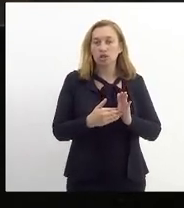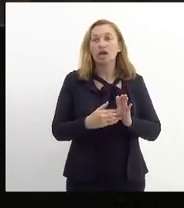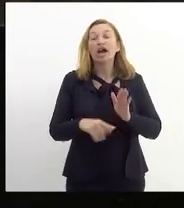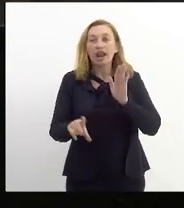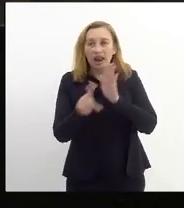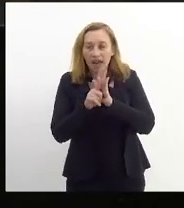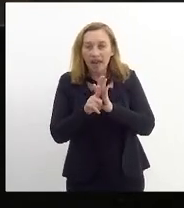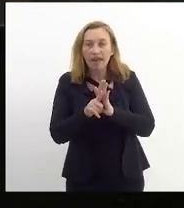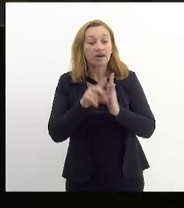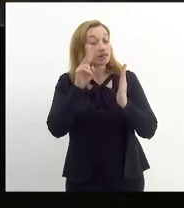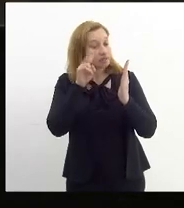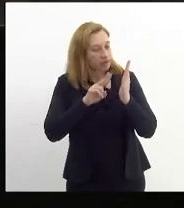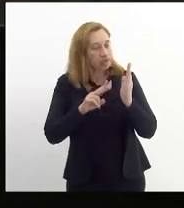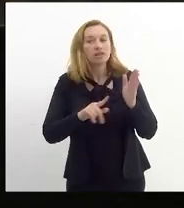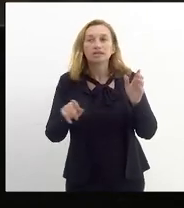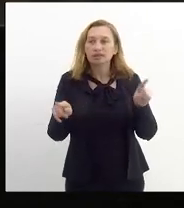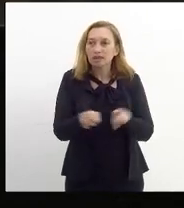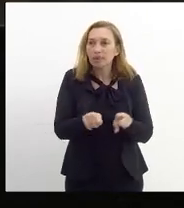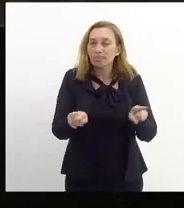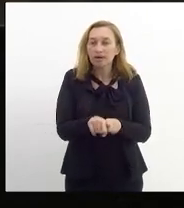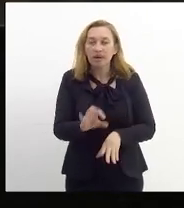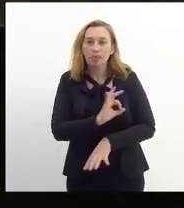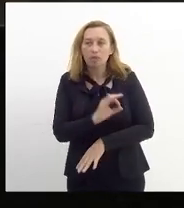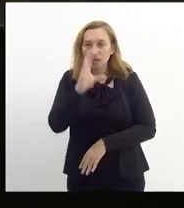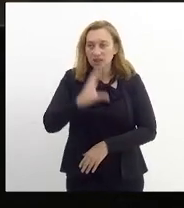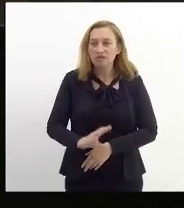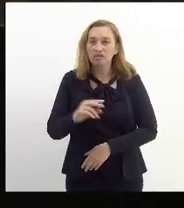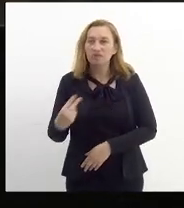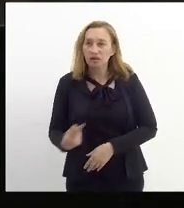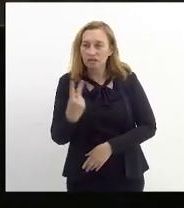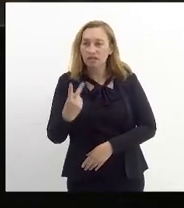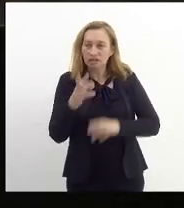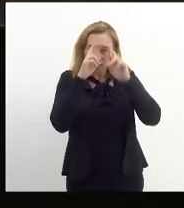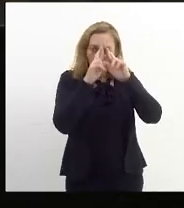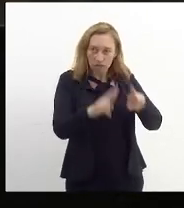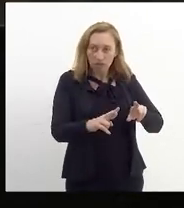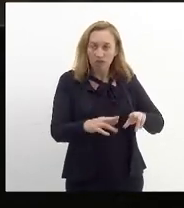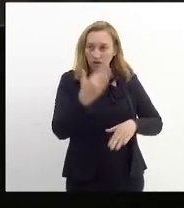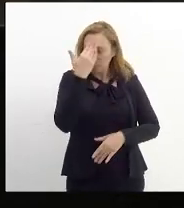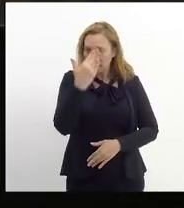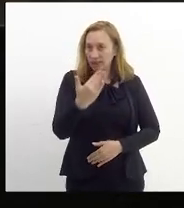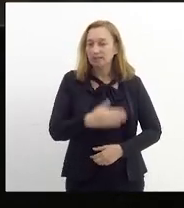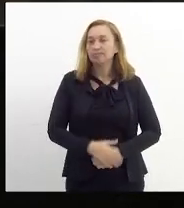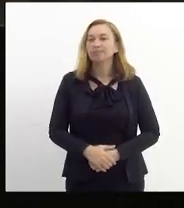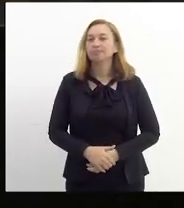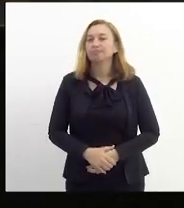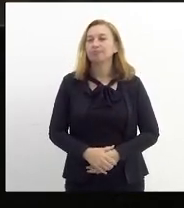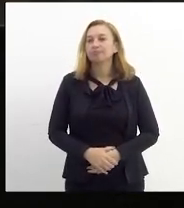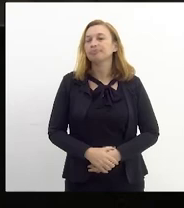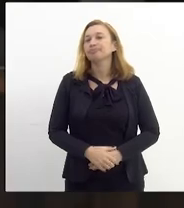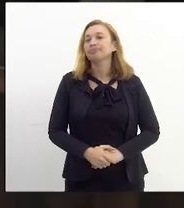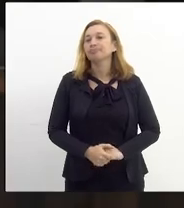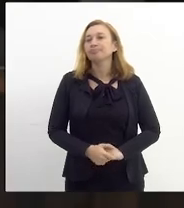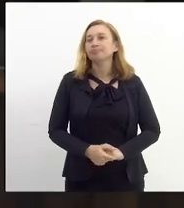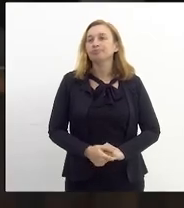leia-se também a polícia civil que deve ser valorizada e respeitada muito obrigada